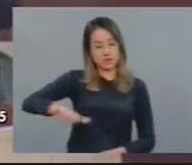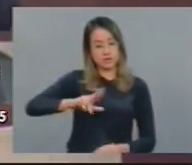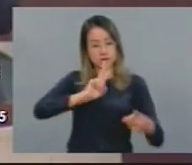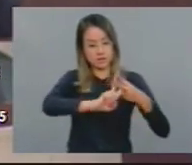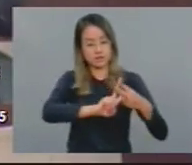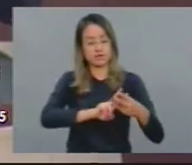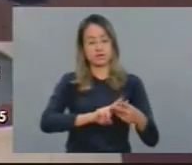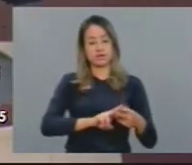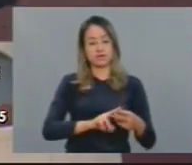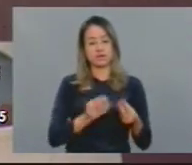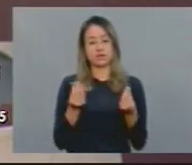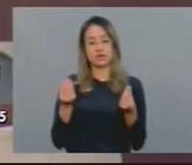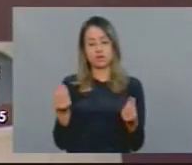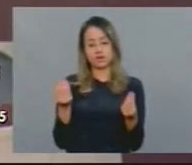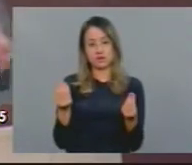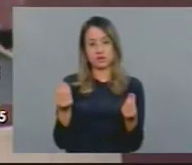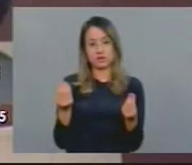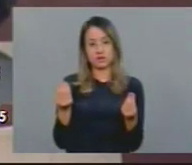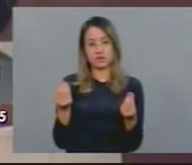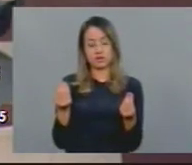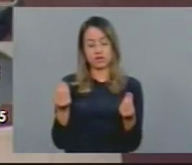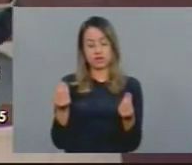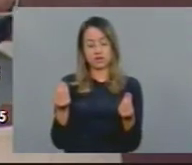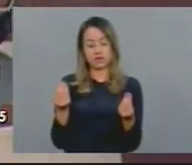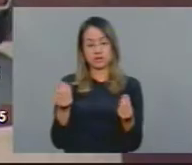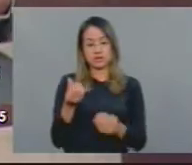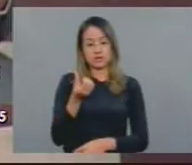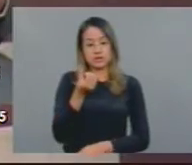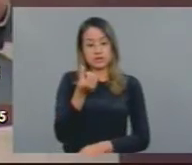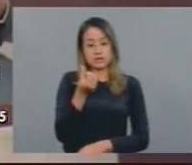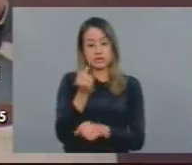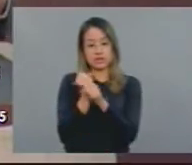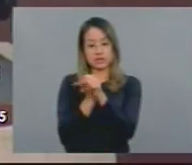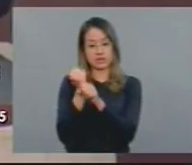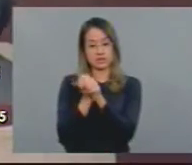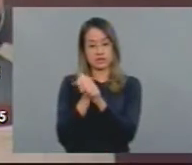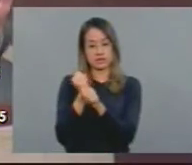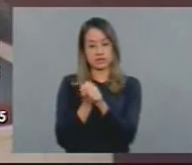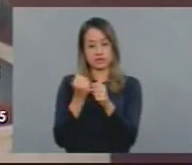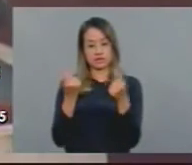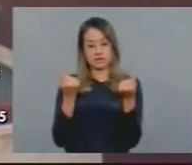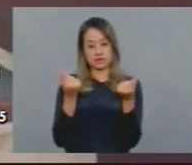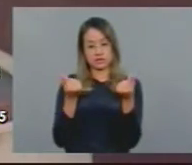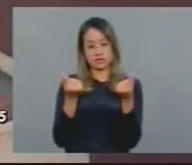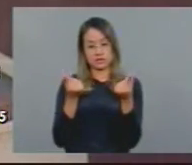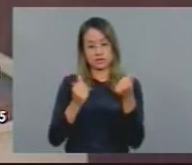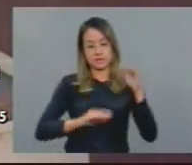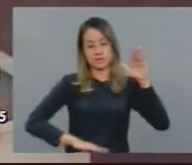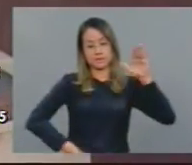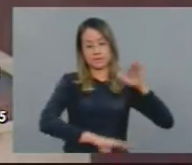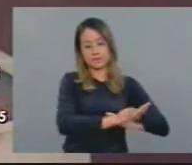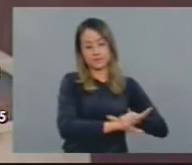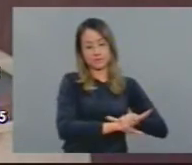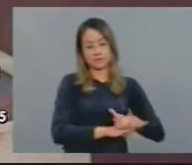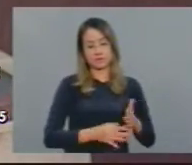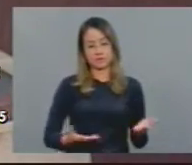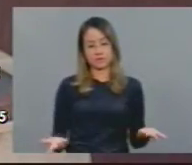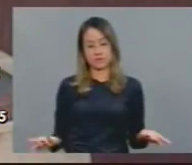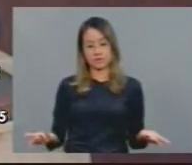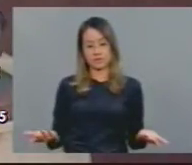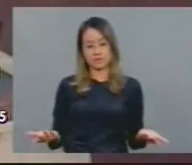prisional hoje cearense tem uma razão de 1,6, tem 160%. 1,6. Você sabe quanto é que tem na unidade hoje no Ceará?